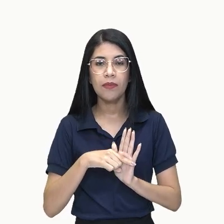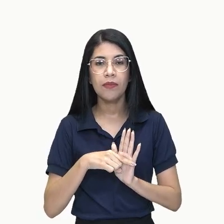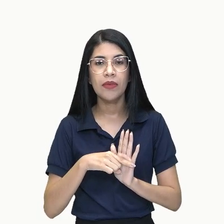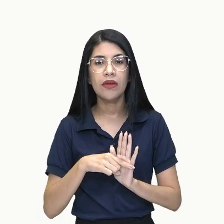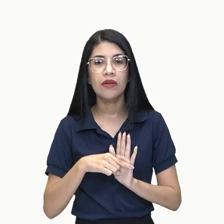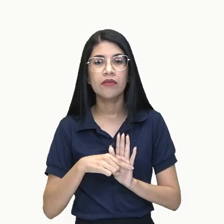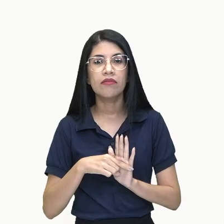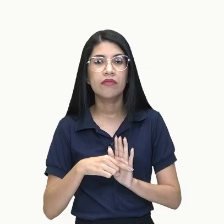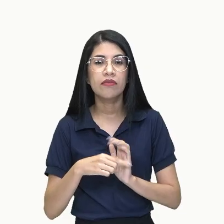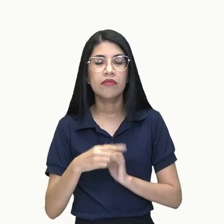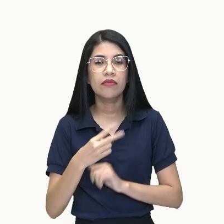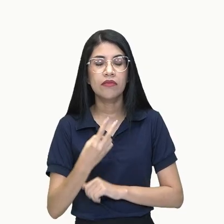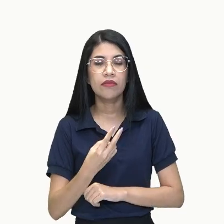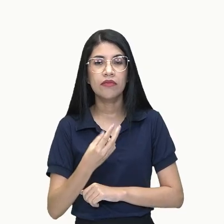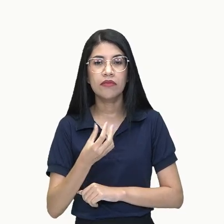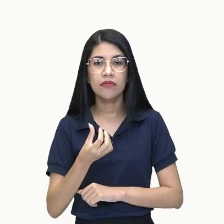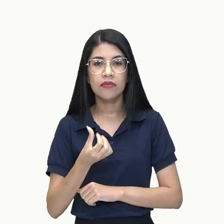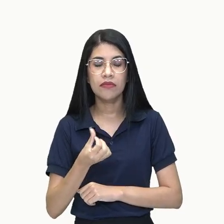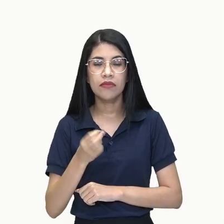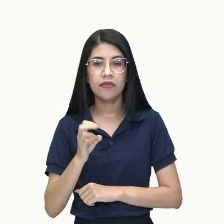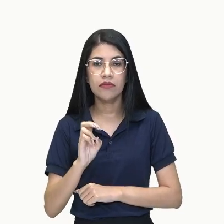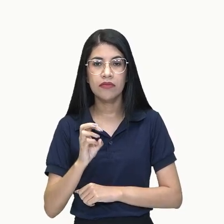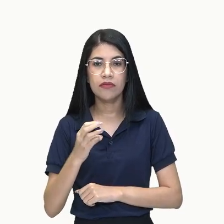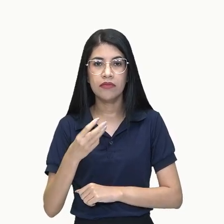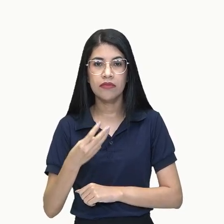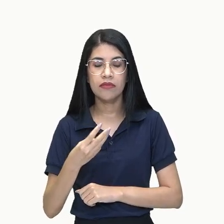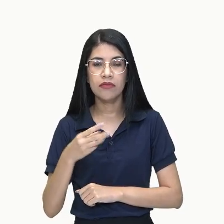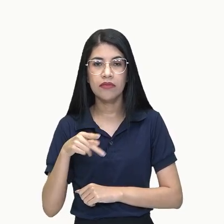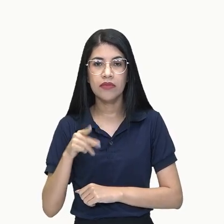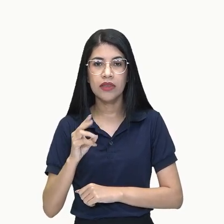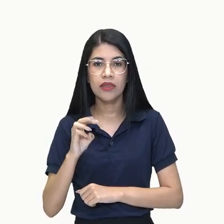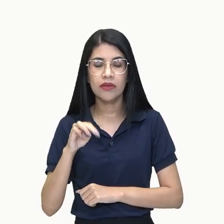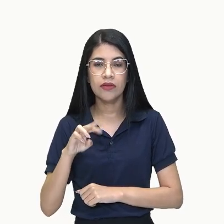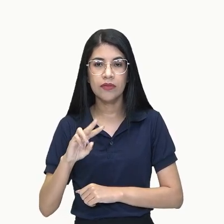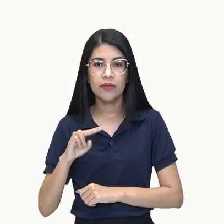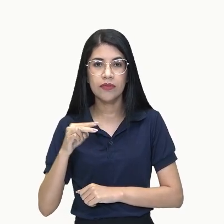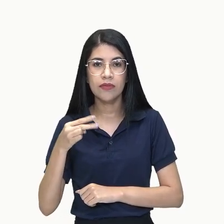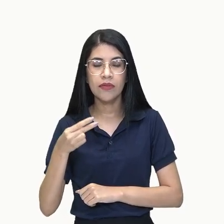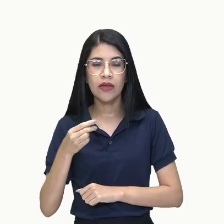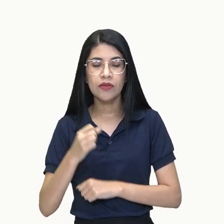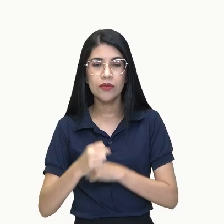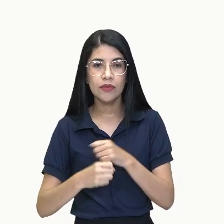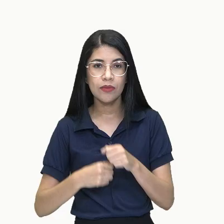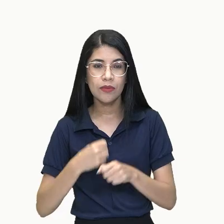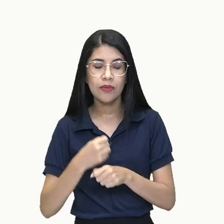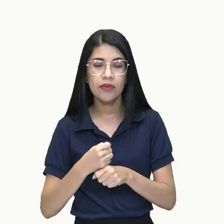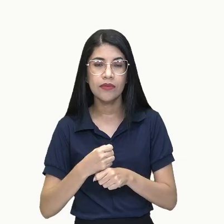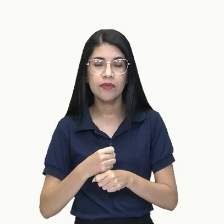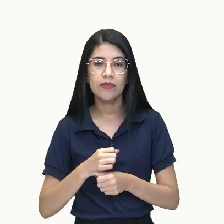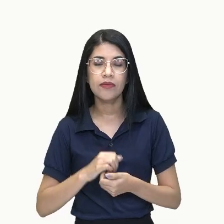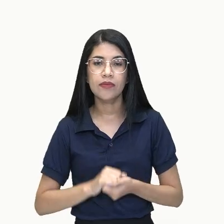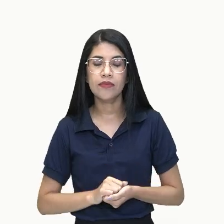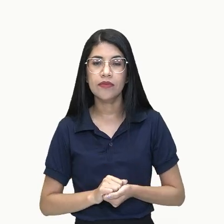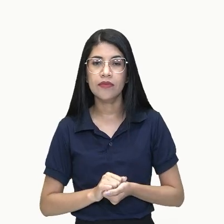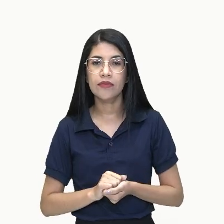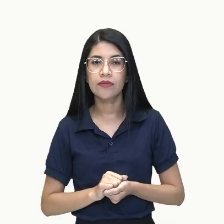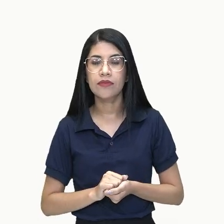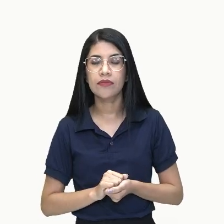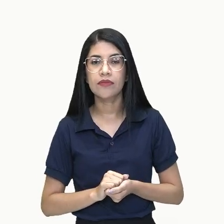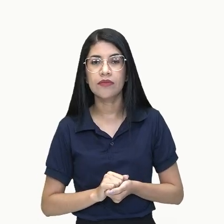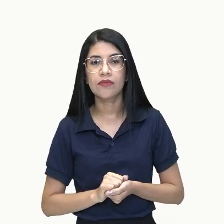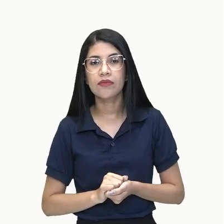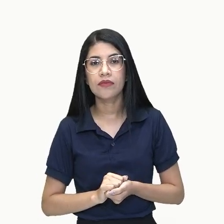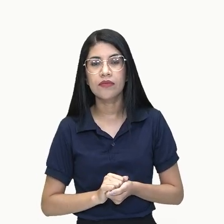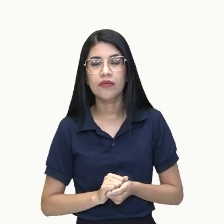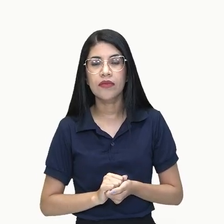colocar o sinal de menos aqui, menos 2.653 km², isso para o intervalo de 2024 e